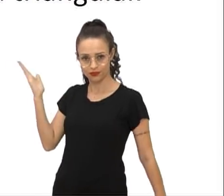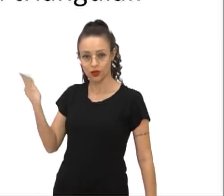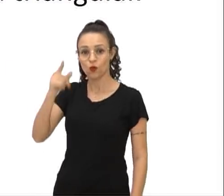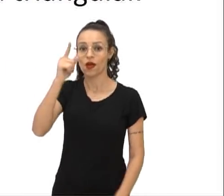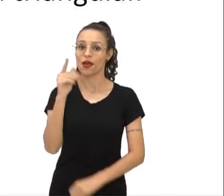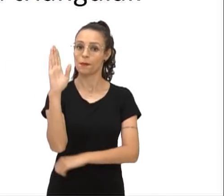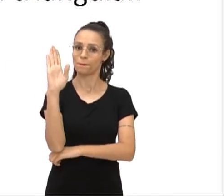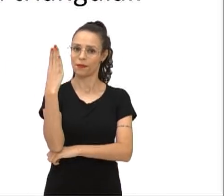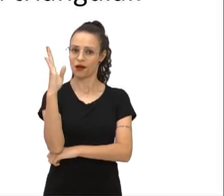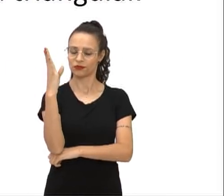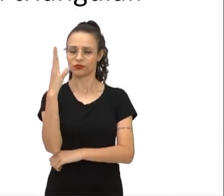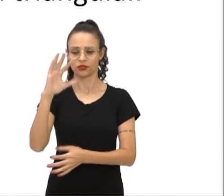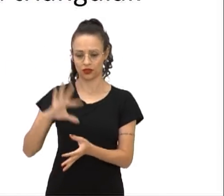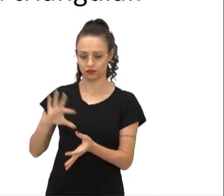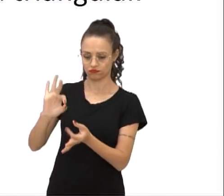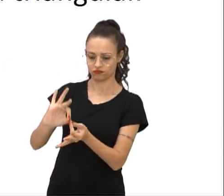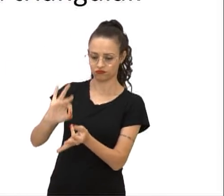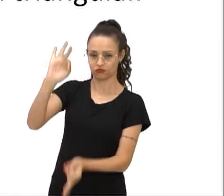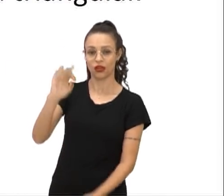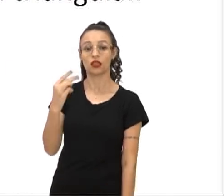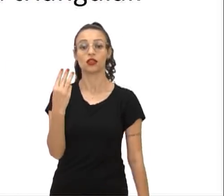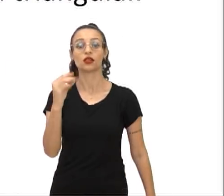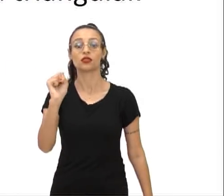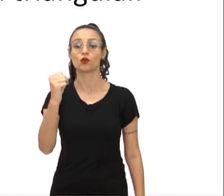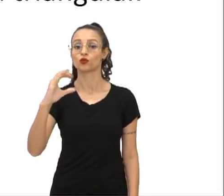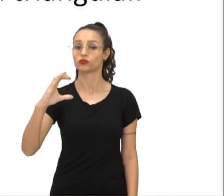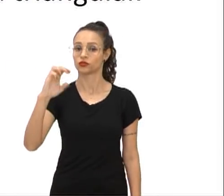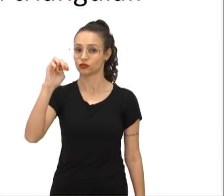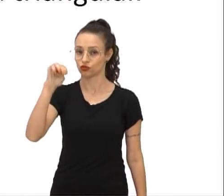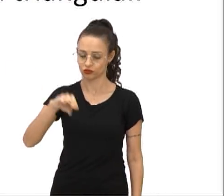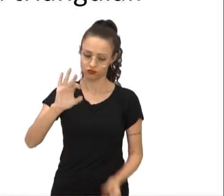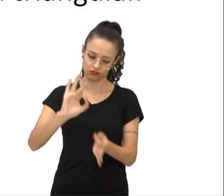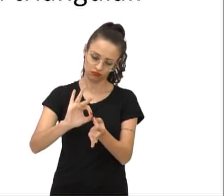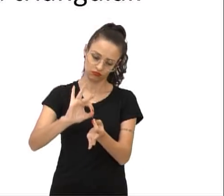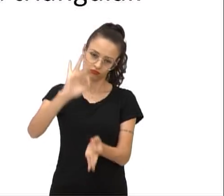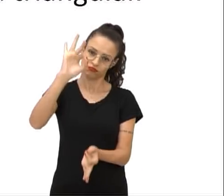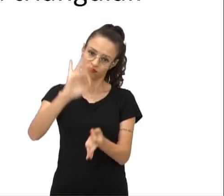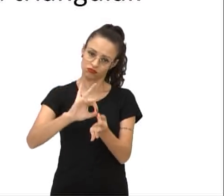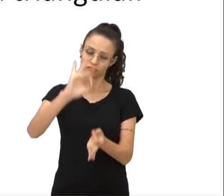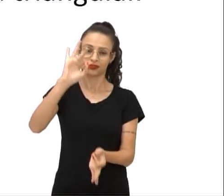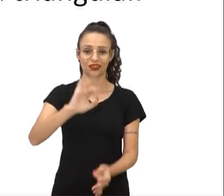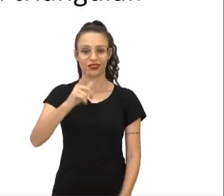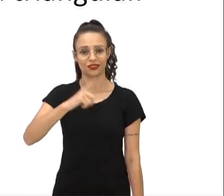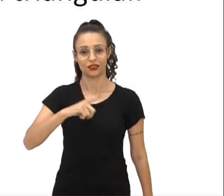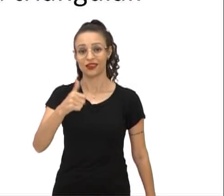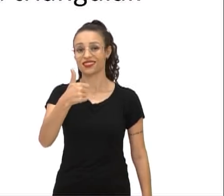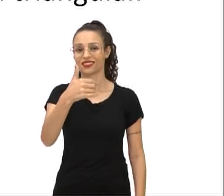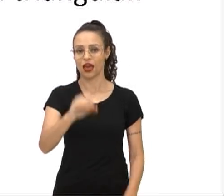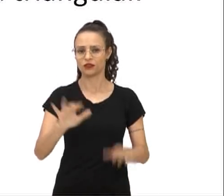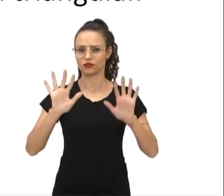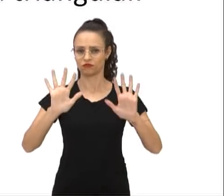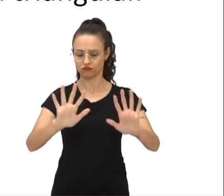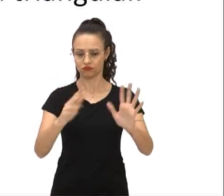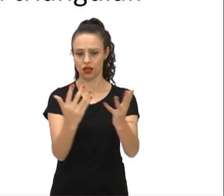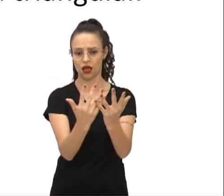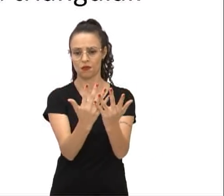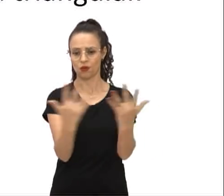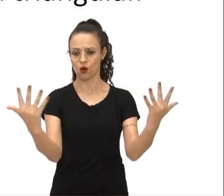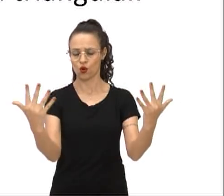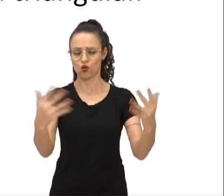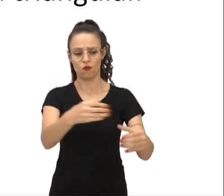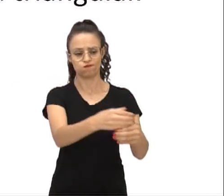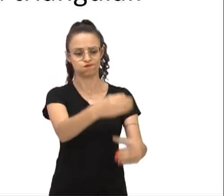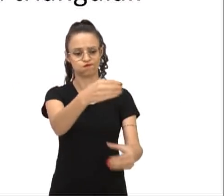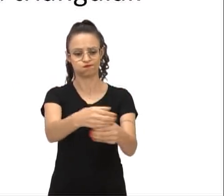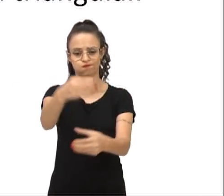e medem 38 centímetros de altura. Ao todo, nós temos 10 pinos e eles são